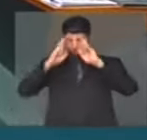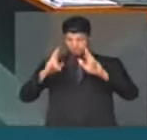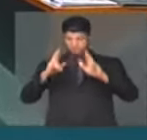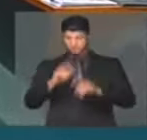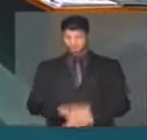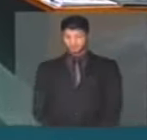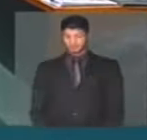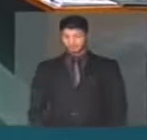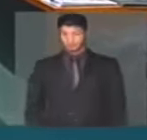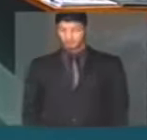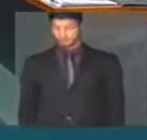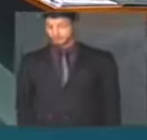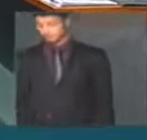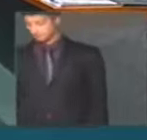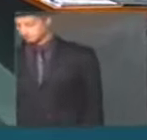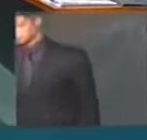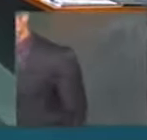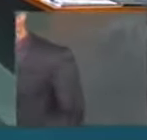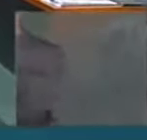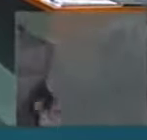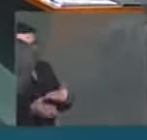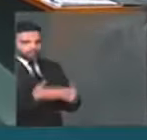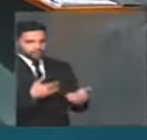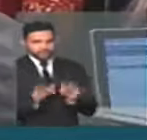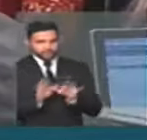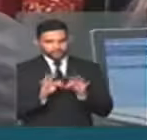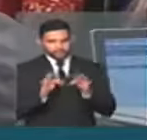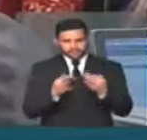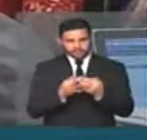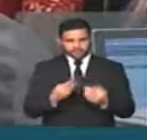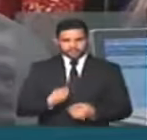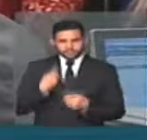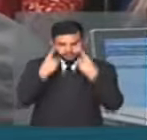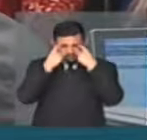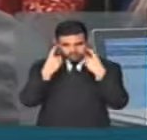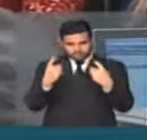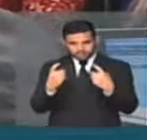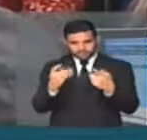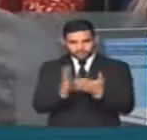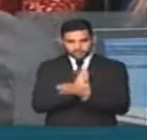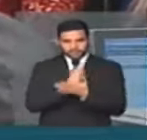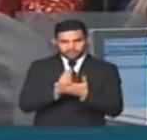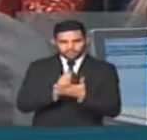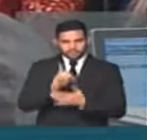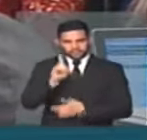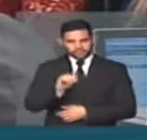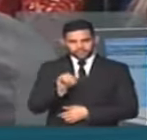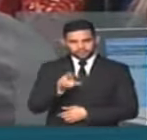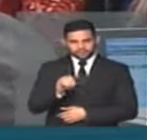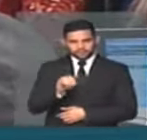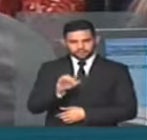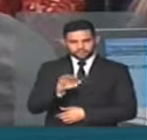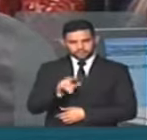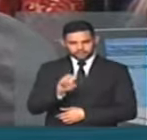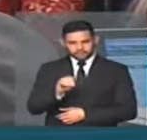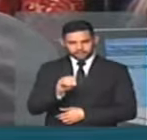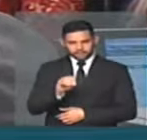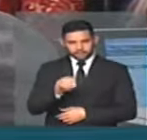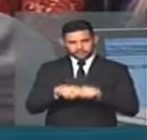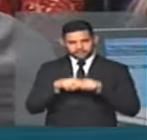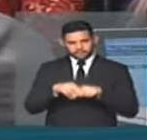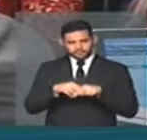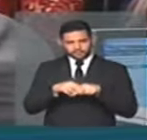respeito possível a este, como a qualquer familiar de vítima de violência, ao doutor Ari Friedenbach,